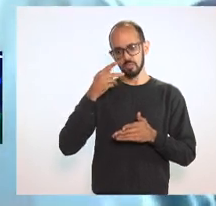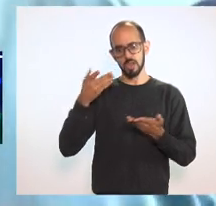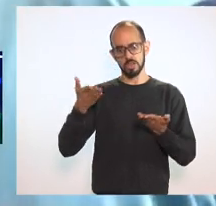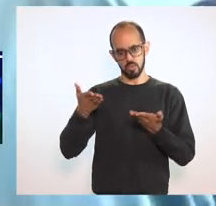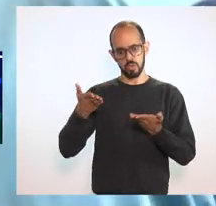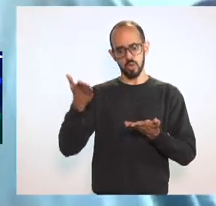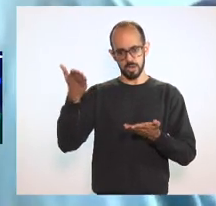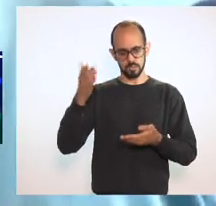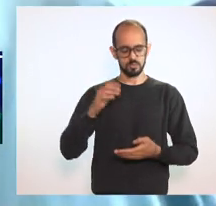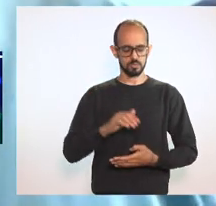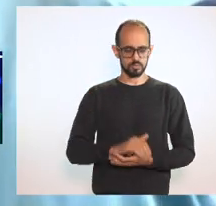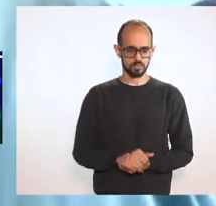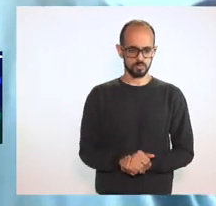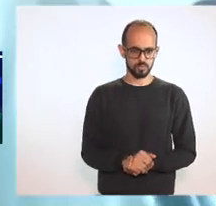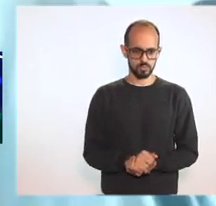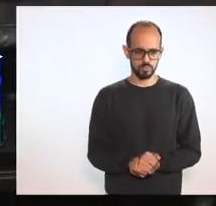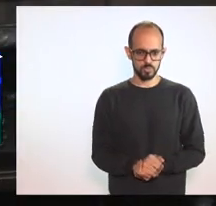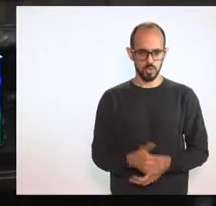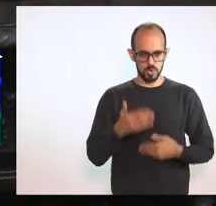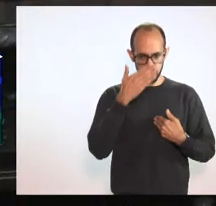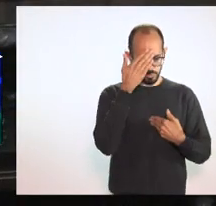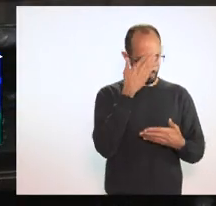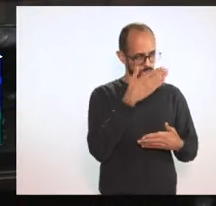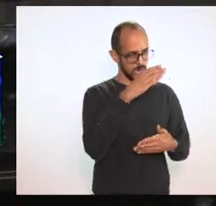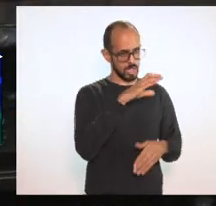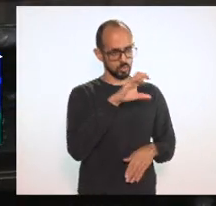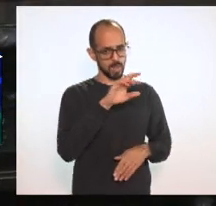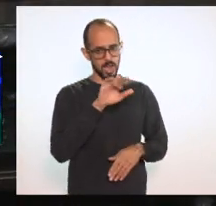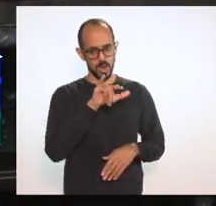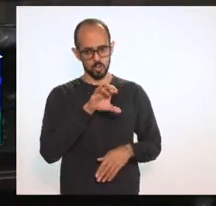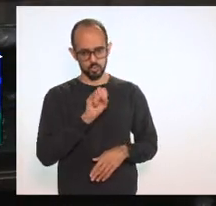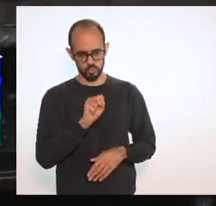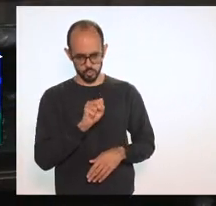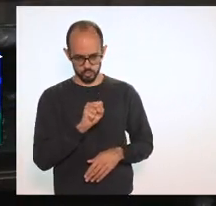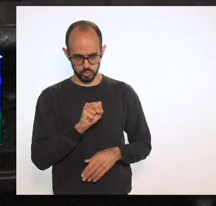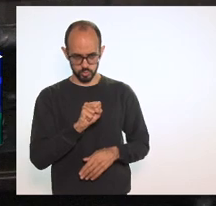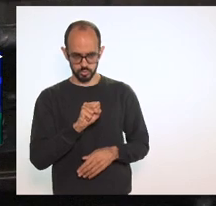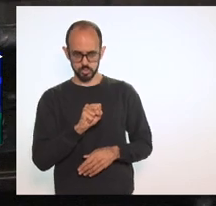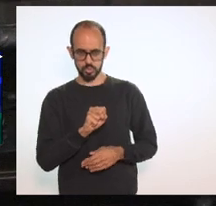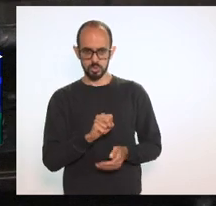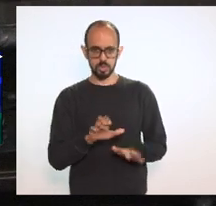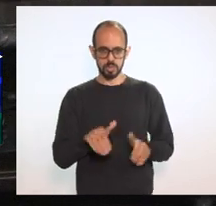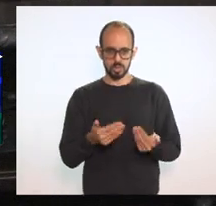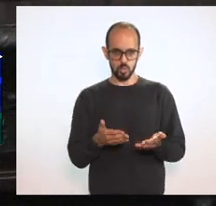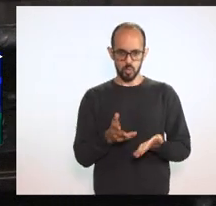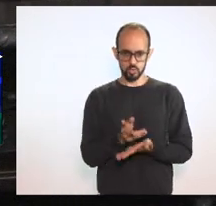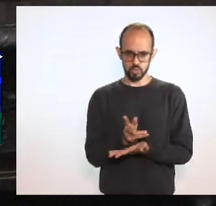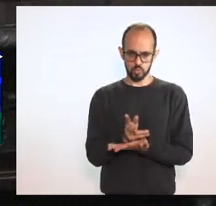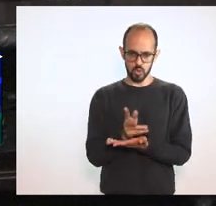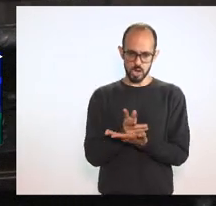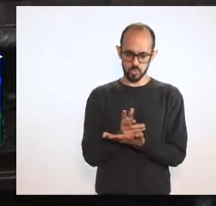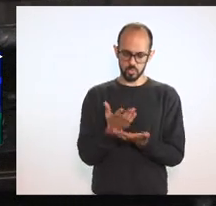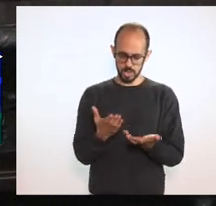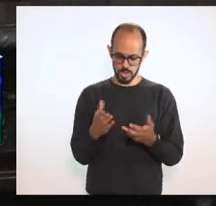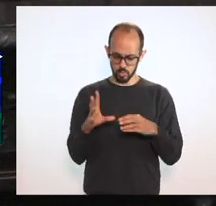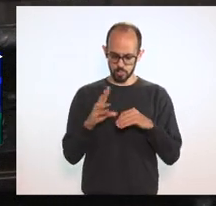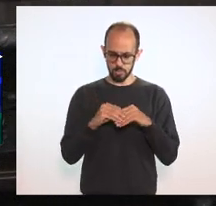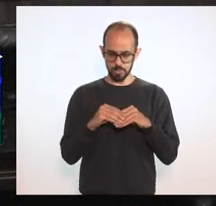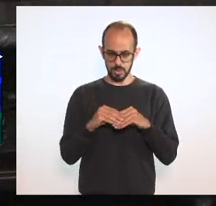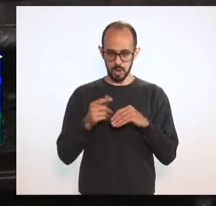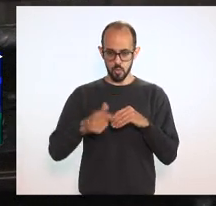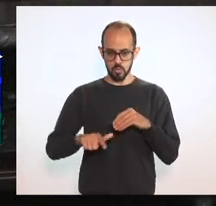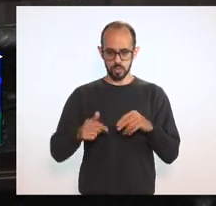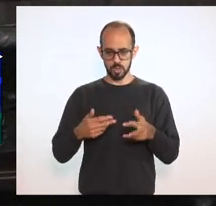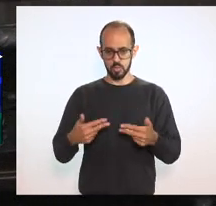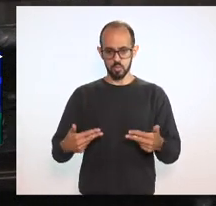explicando um é obrigado a deputado Carlos minc seguindo Presidente na minha linha de raciocínio quero acrescentar um outro elemento